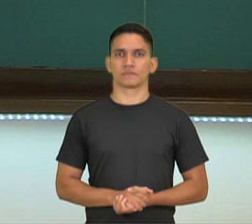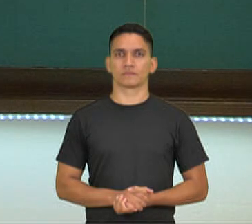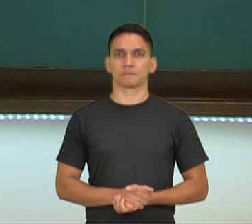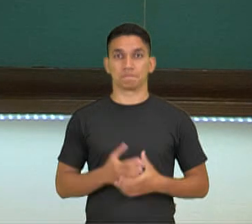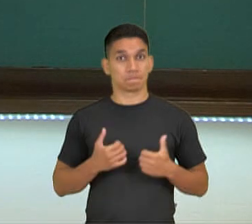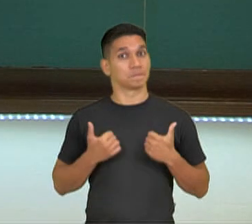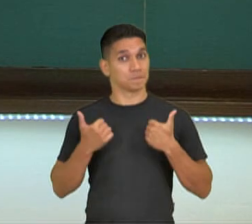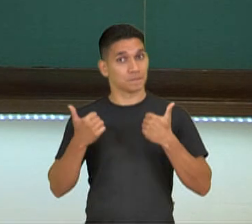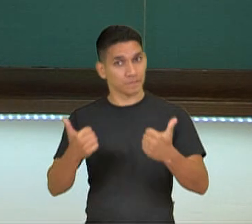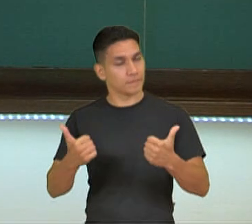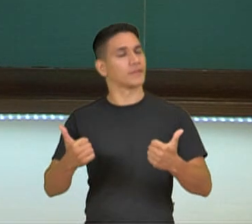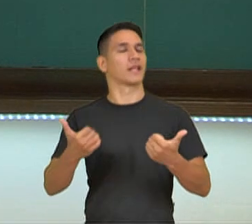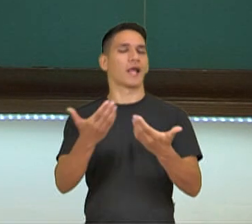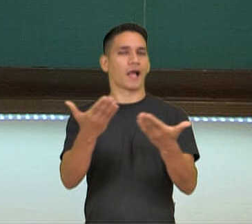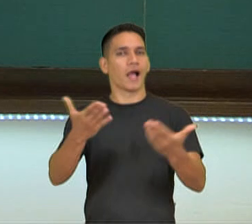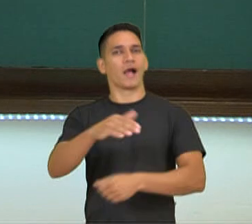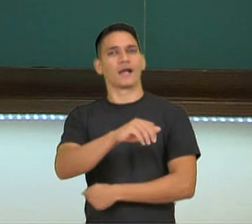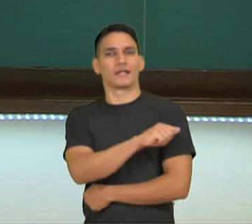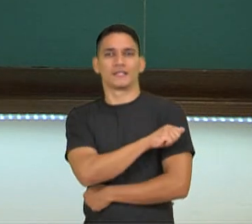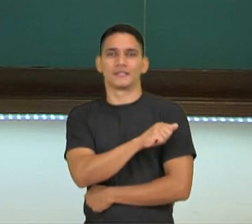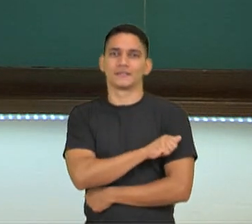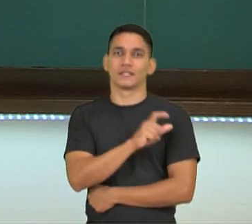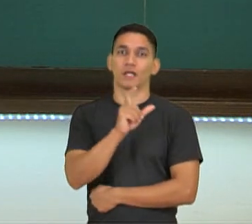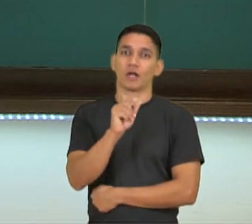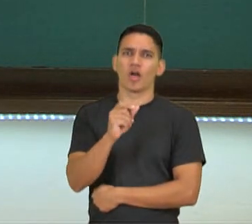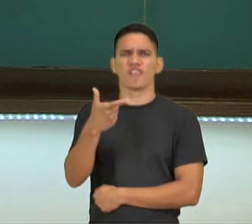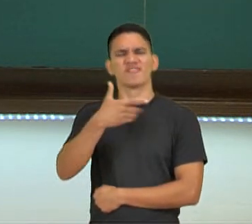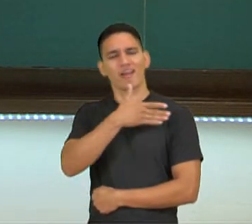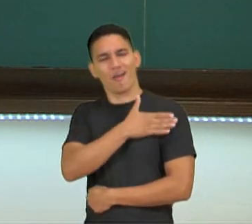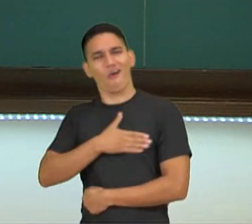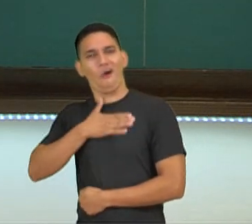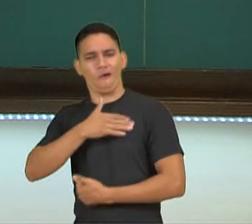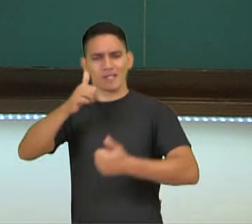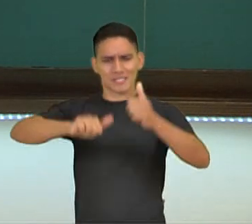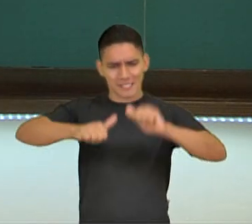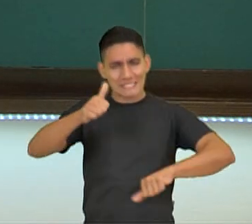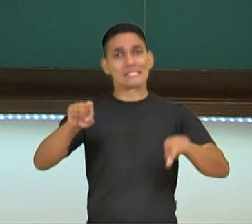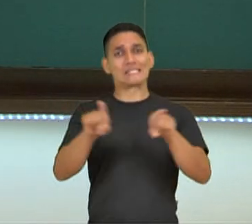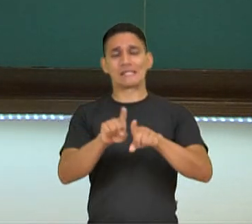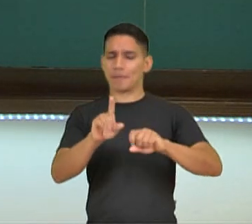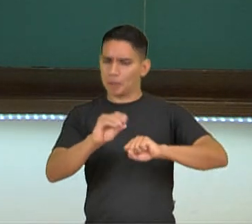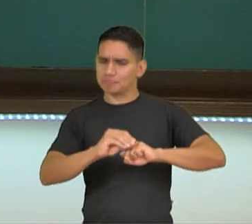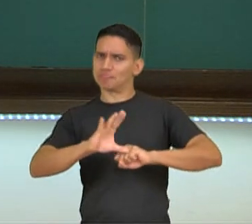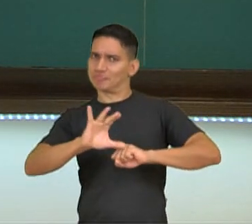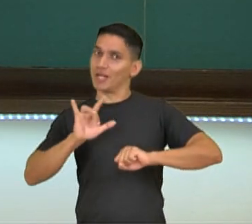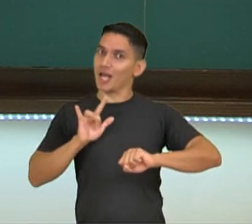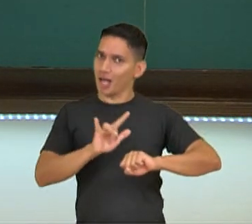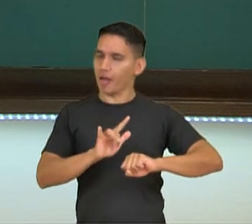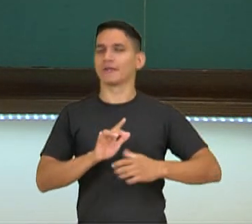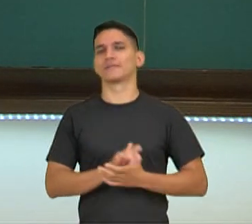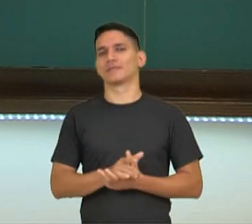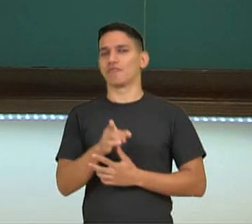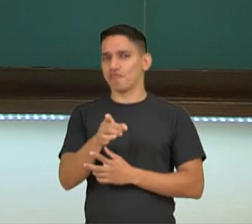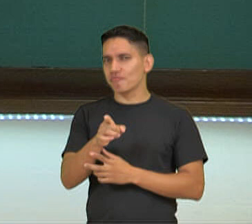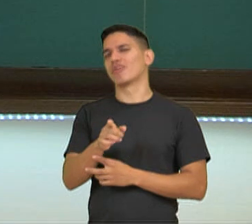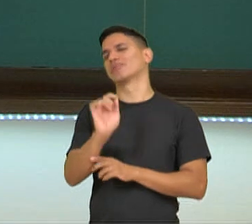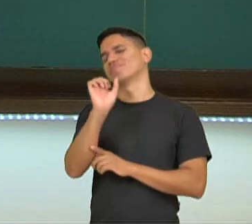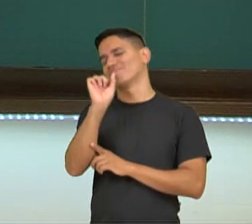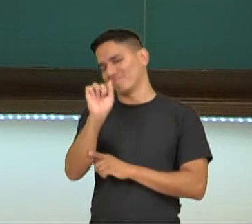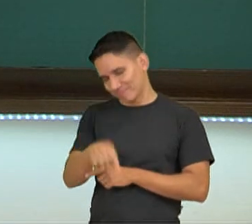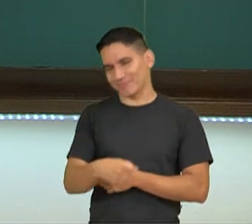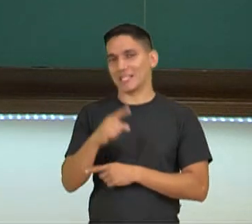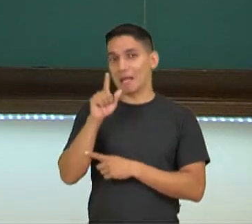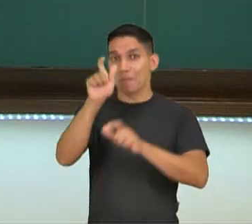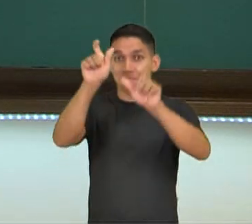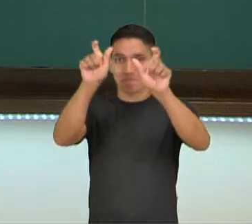Muito bem, estimado aluno, amantes da química e do conhecimento, você realmente é uma